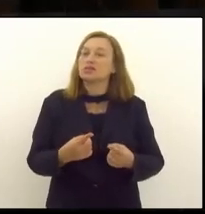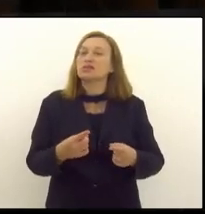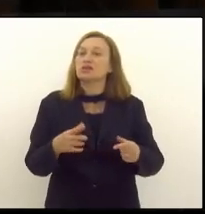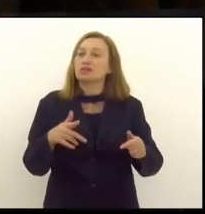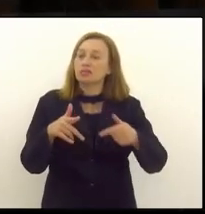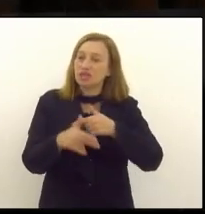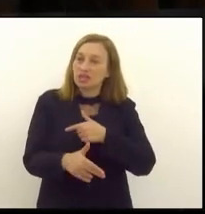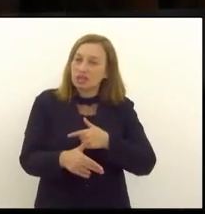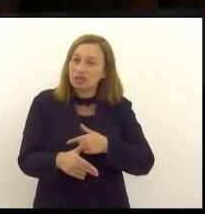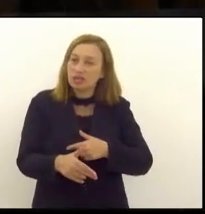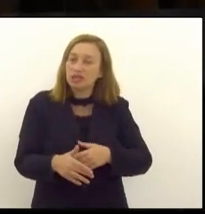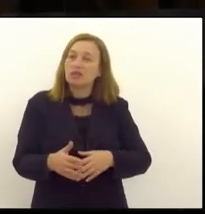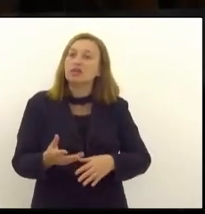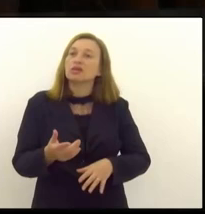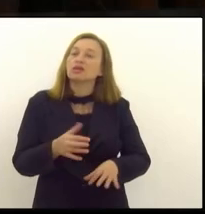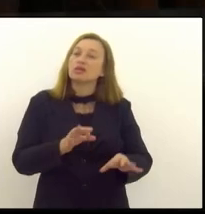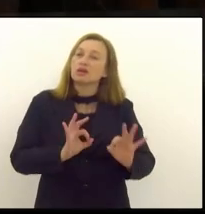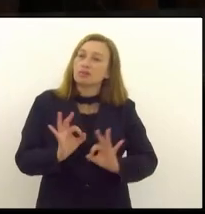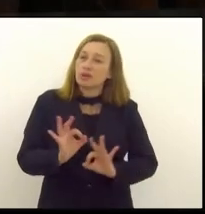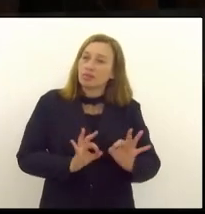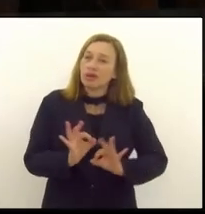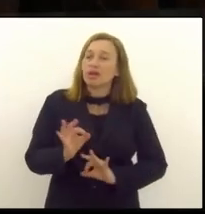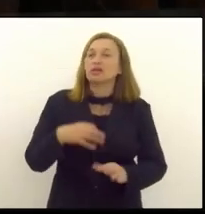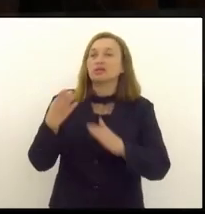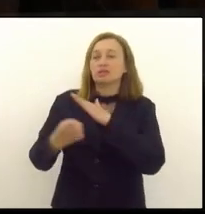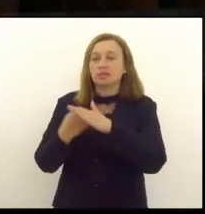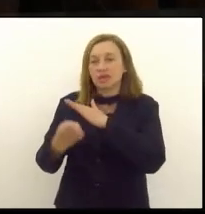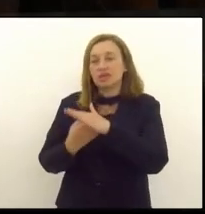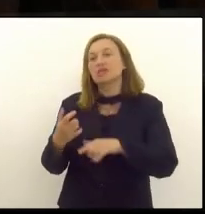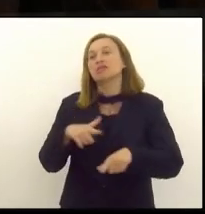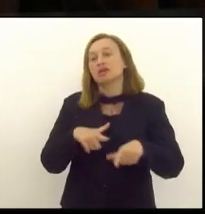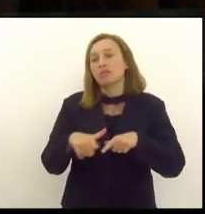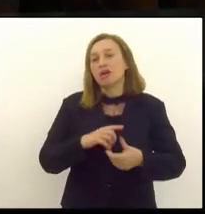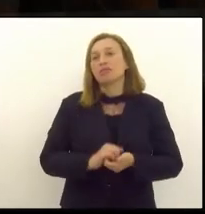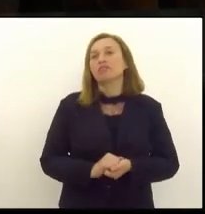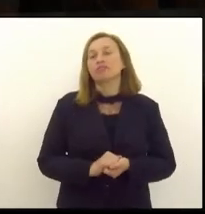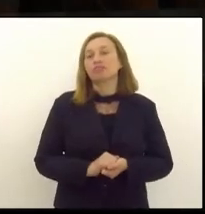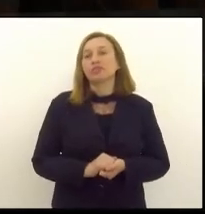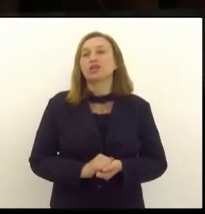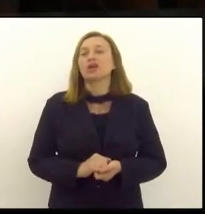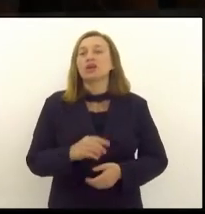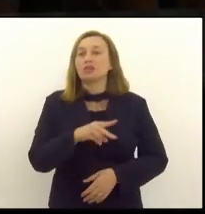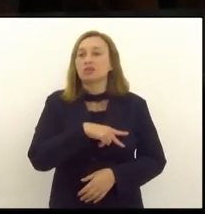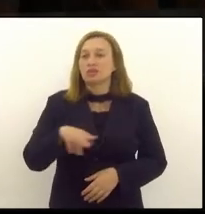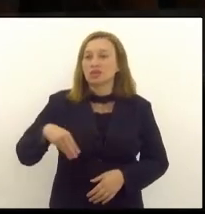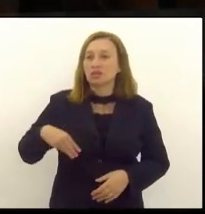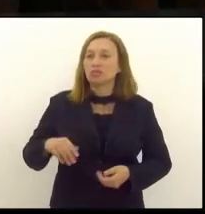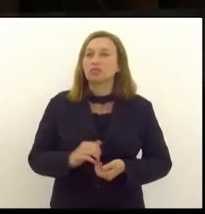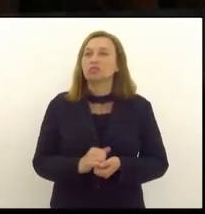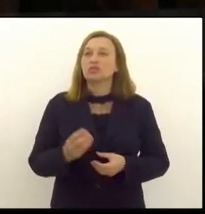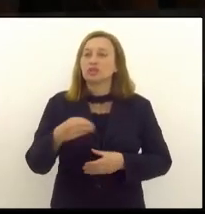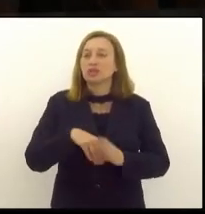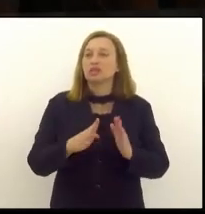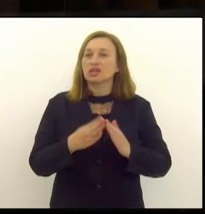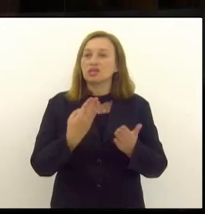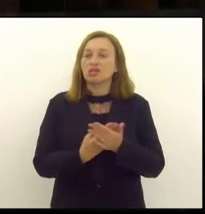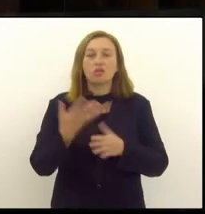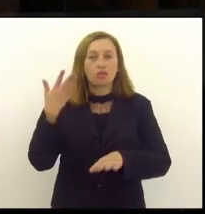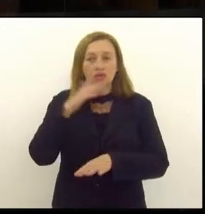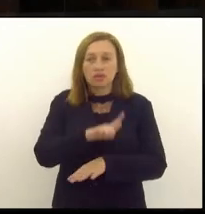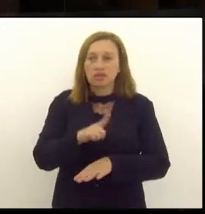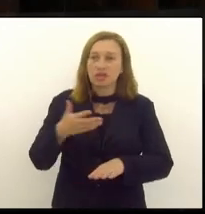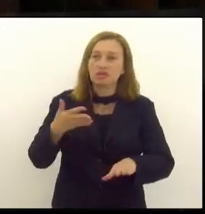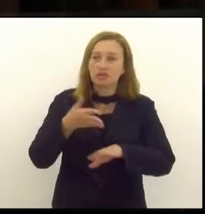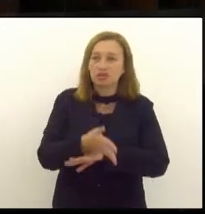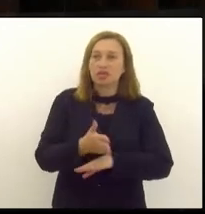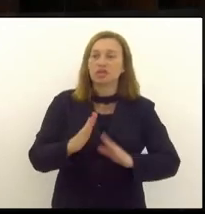nas empresas, estejam se preparando para o trabalho. E, por meio do MPT na escola, a gente consegue fazer esse tema chegar nas